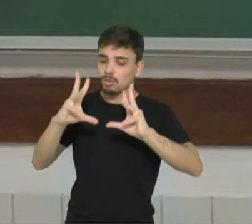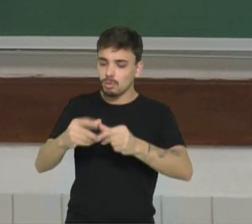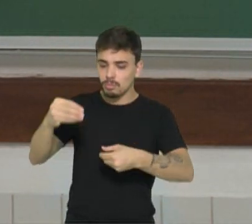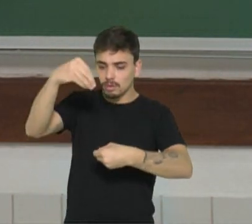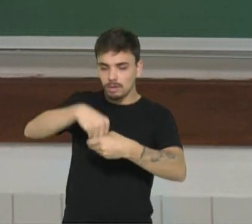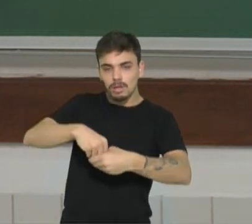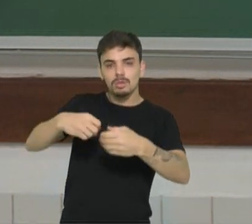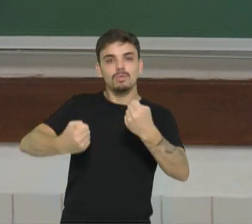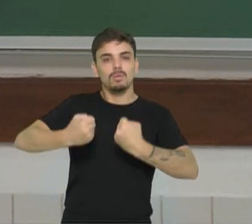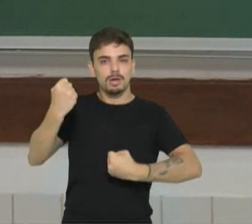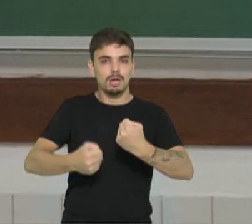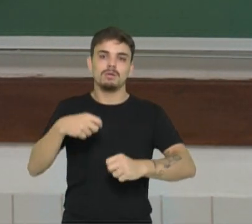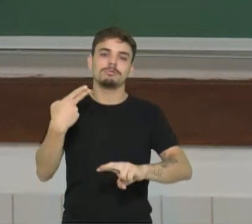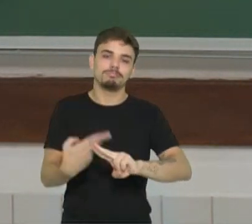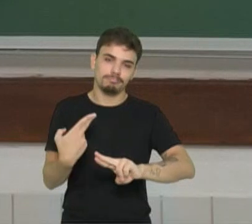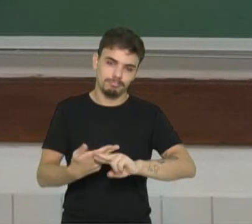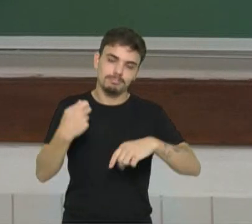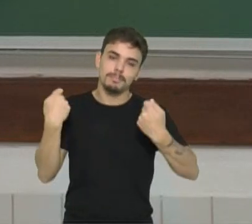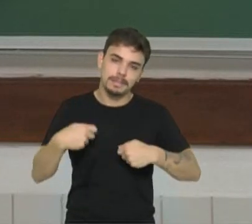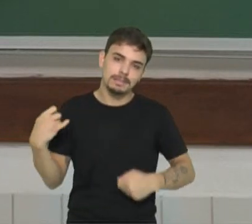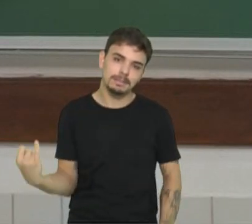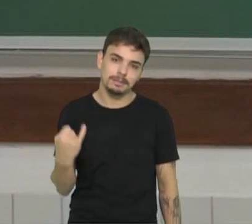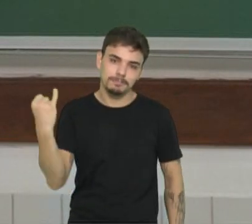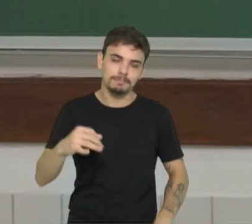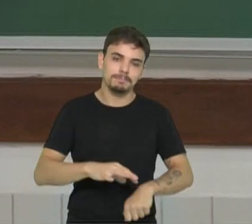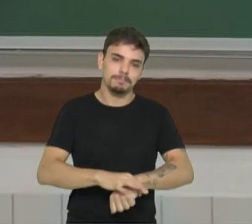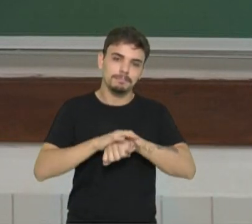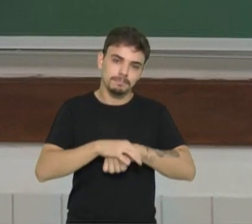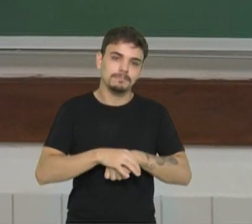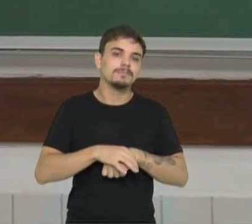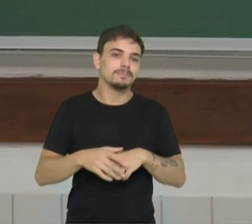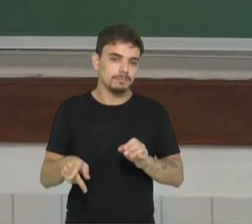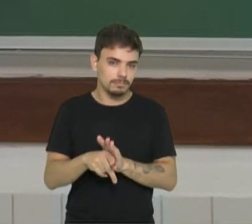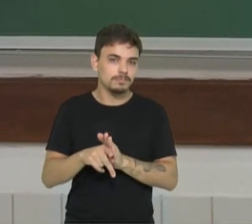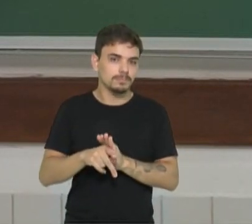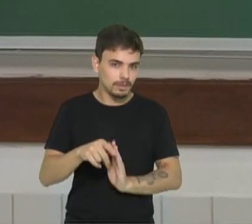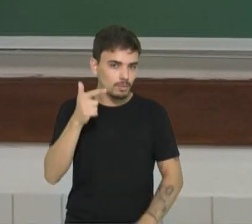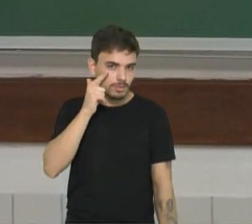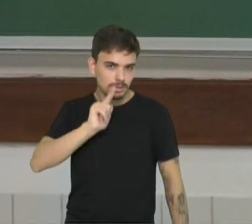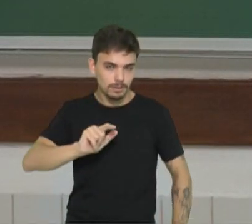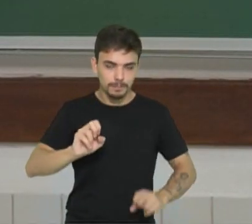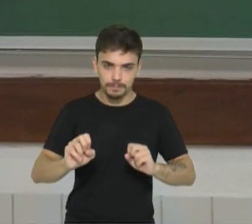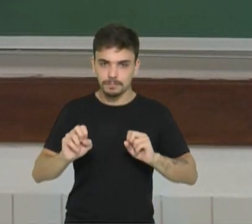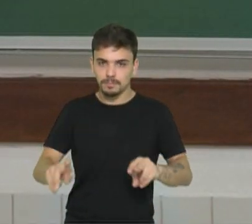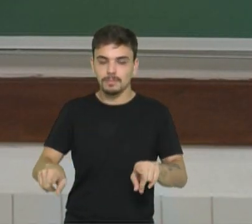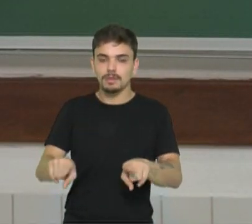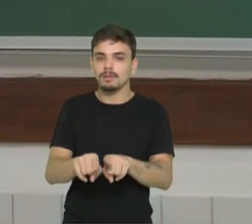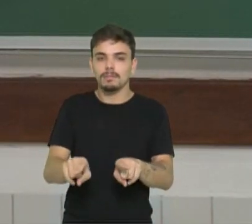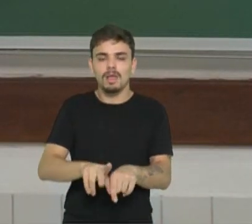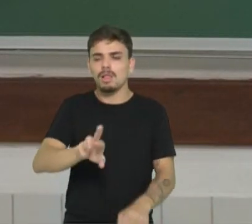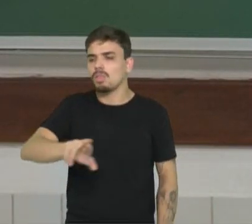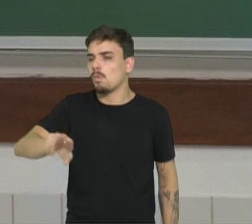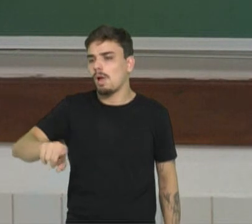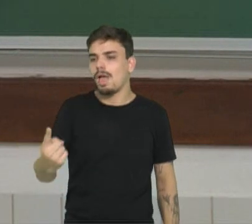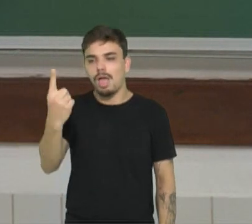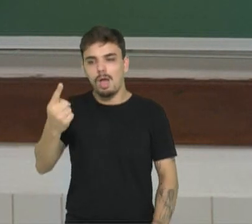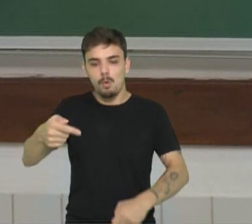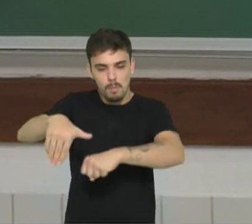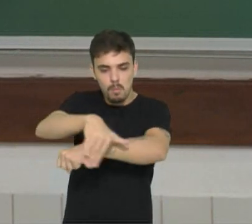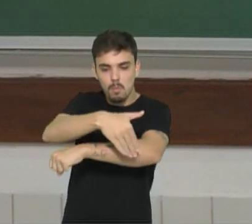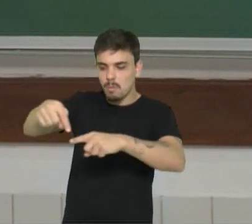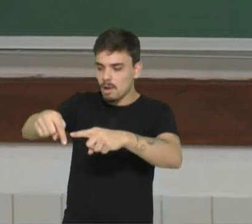interior do veículo, né? É fundamental para garantir a segurança. Ok? Não importa se é uma quadra, né? Se é